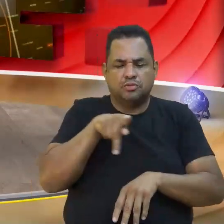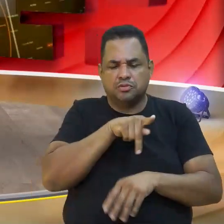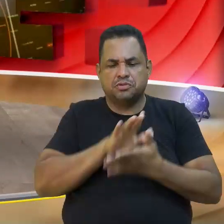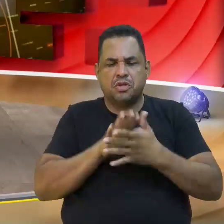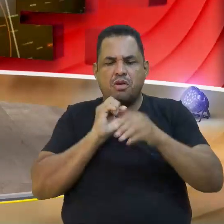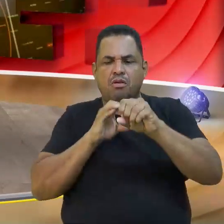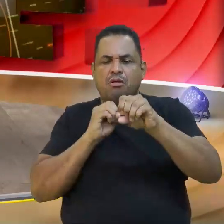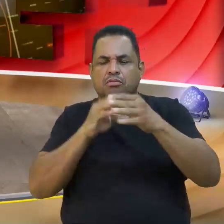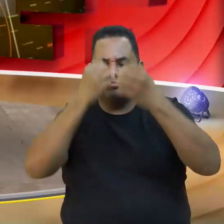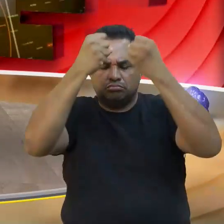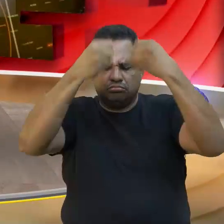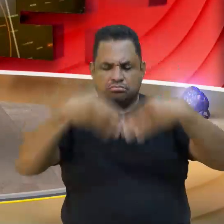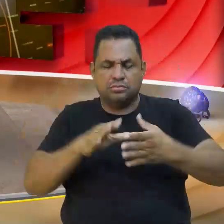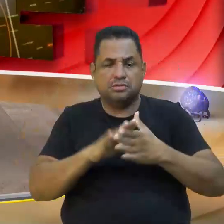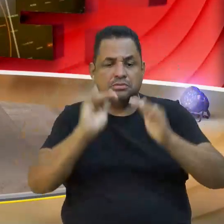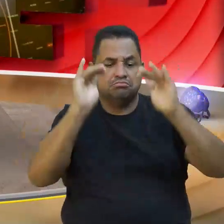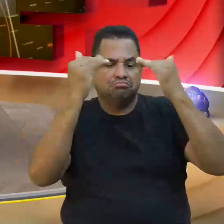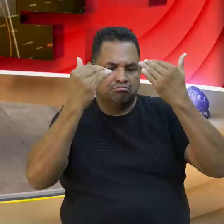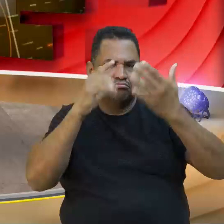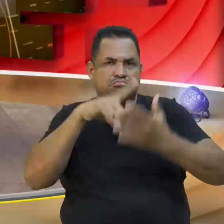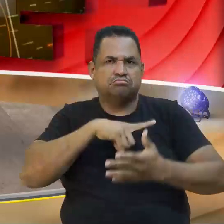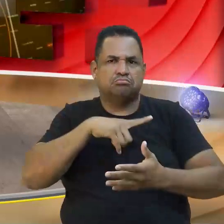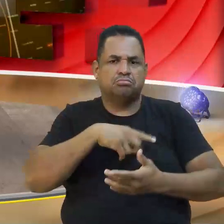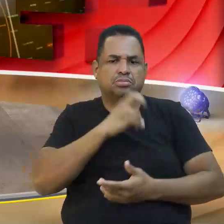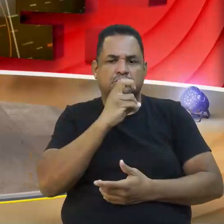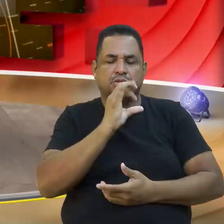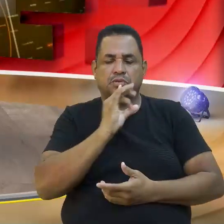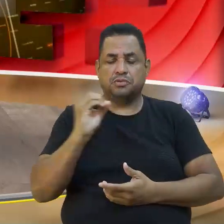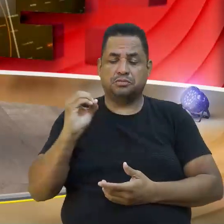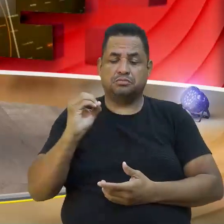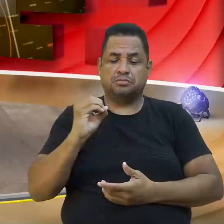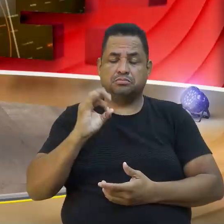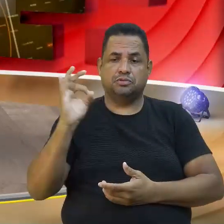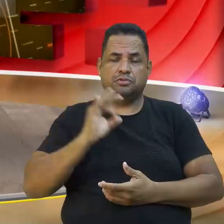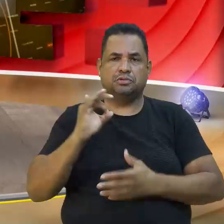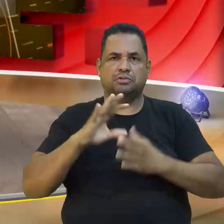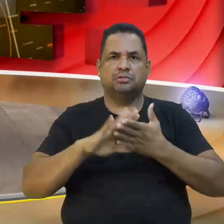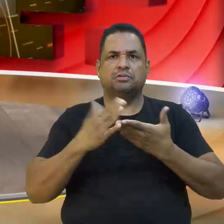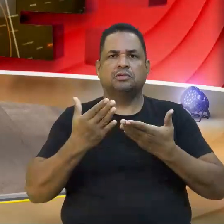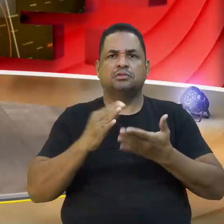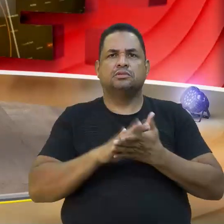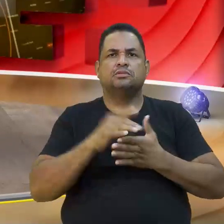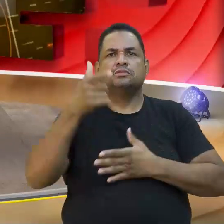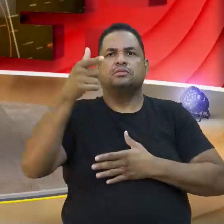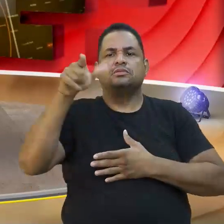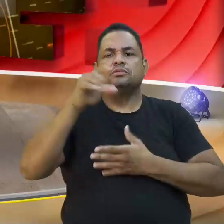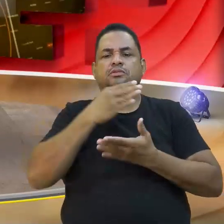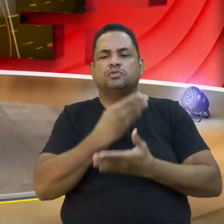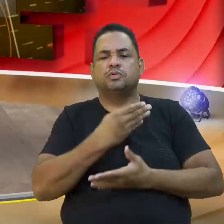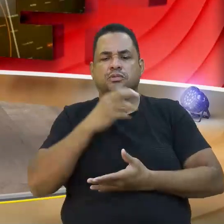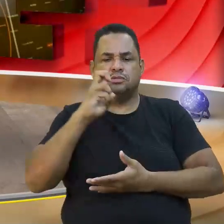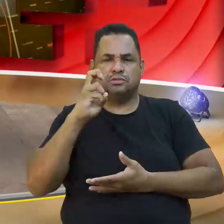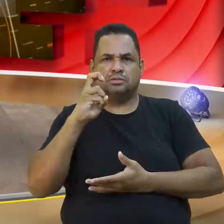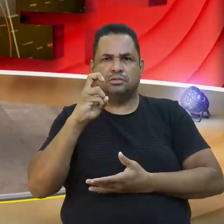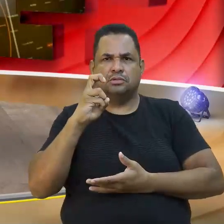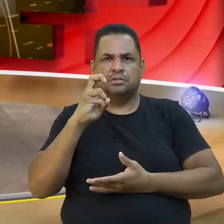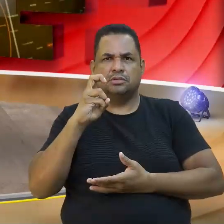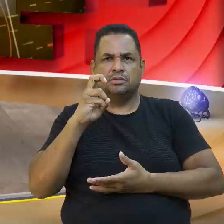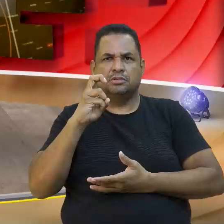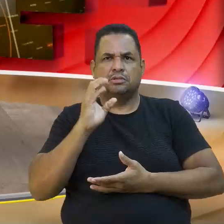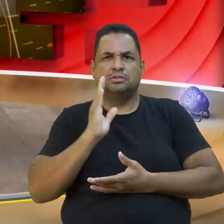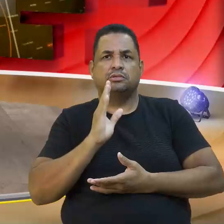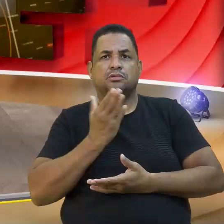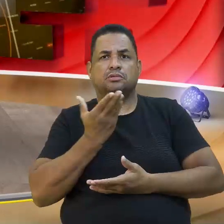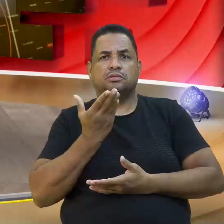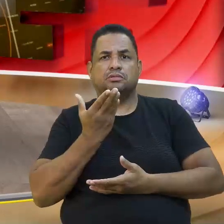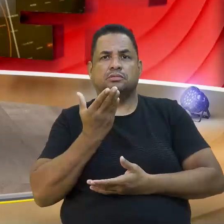ficar prestando atenção, você vai ter ali 50%, beleza. Os outros 45% já vai